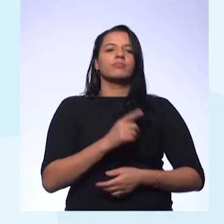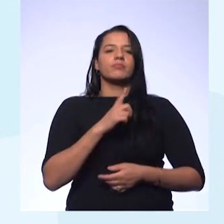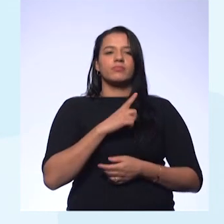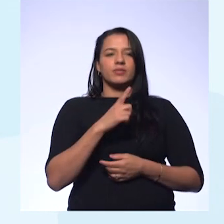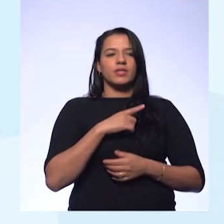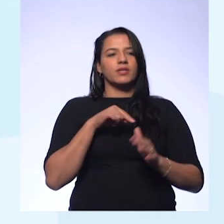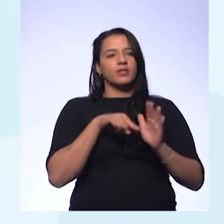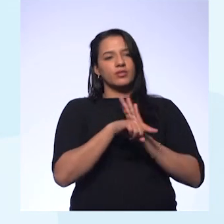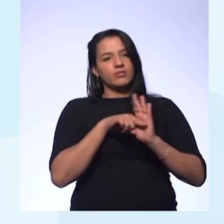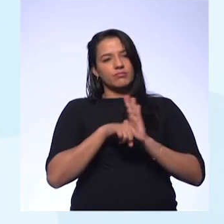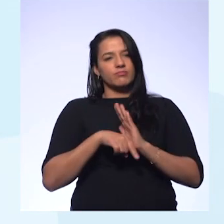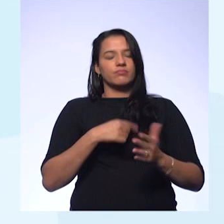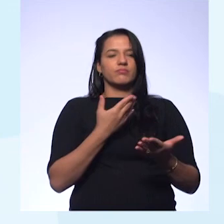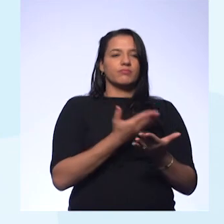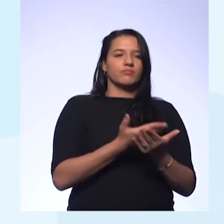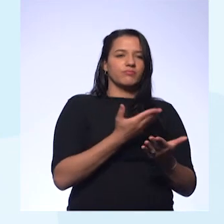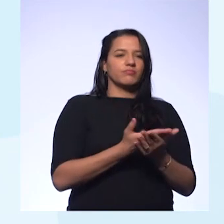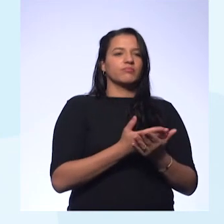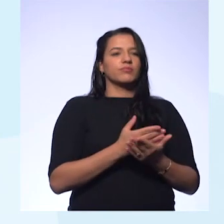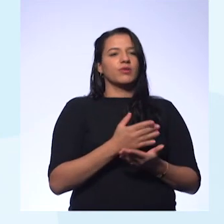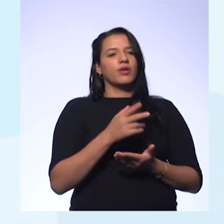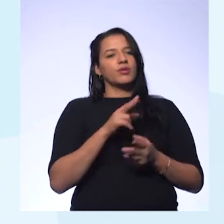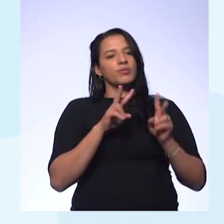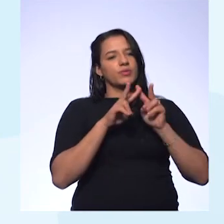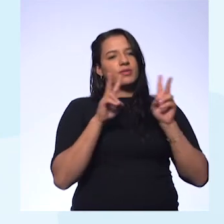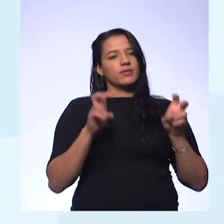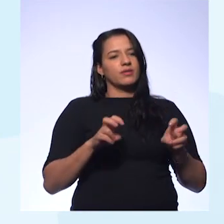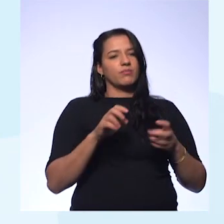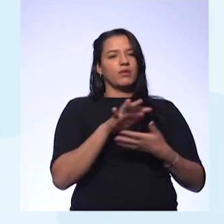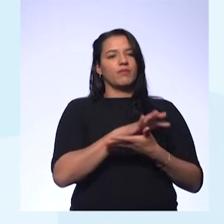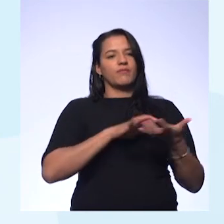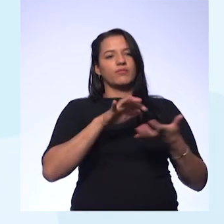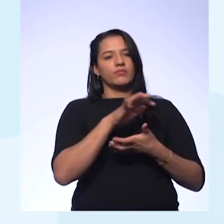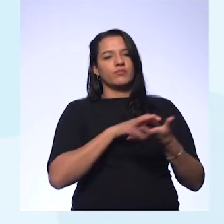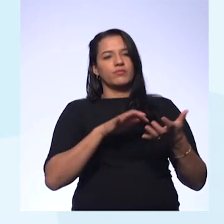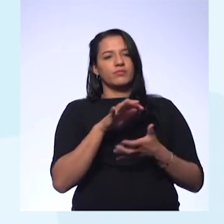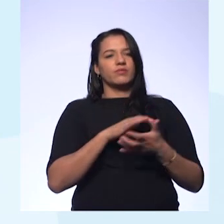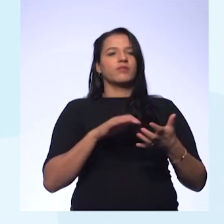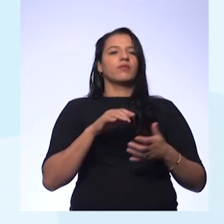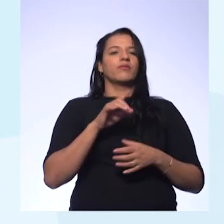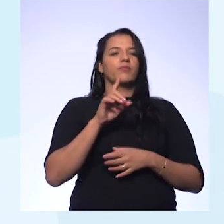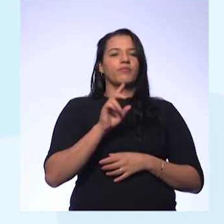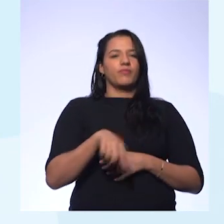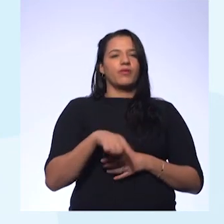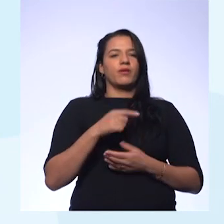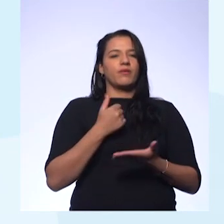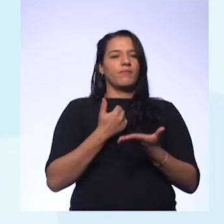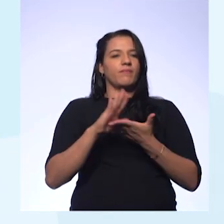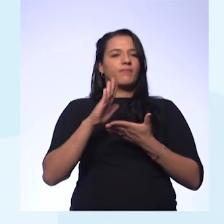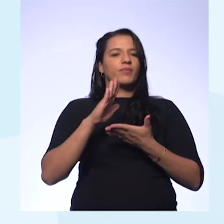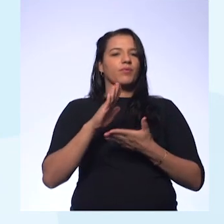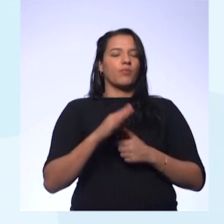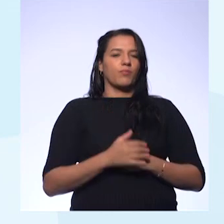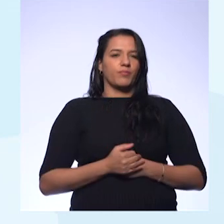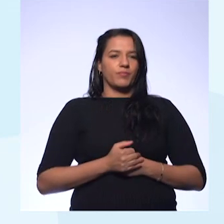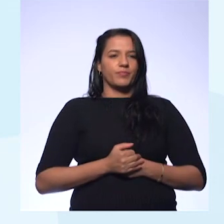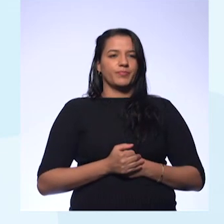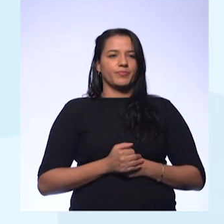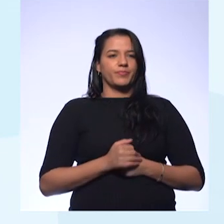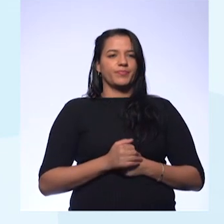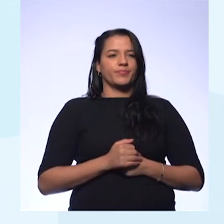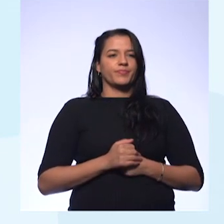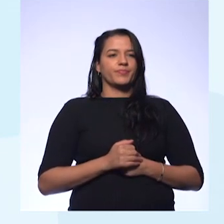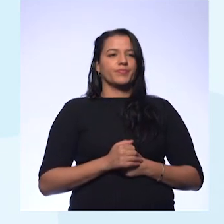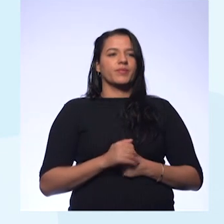as fontes históricas, e ele defende que este movimento que levou Vargas ao poder foi um golpe.